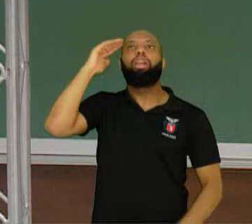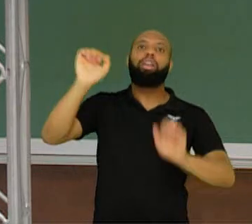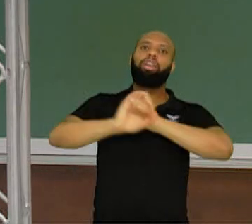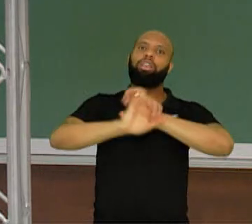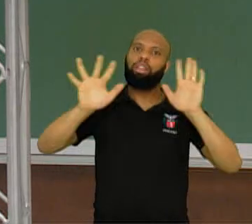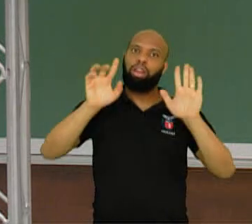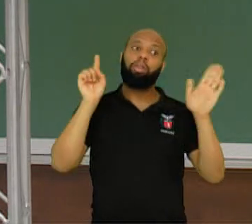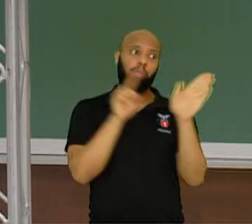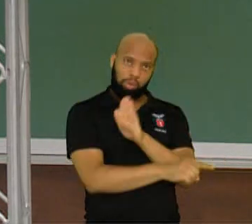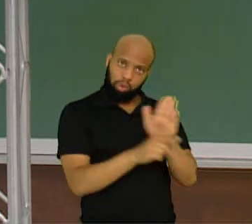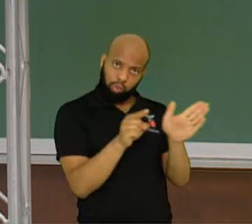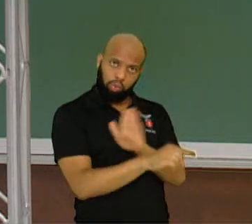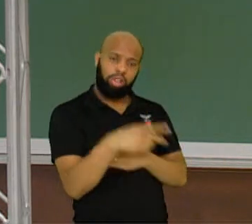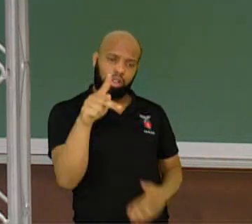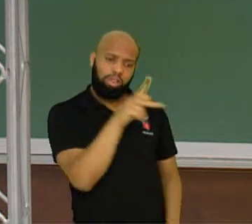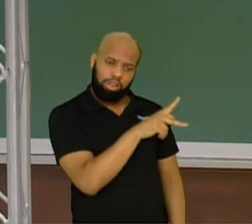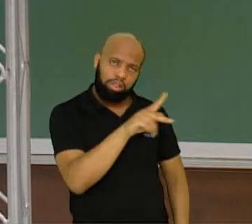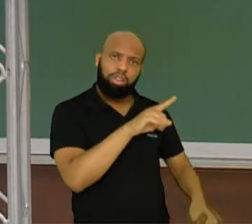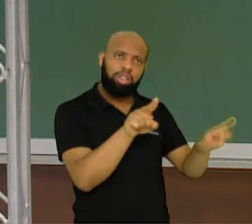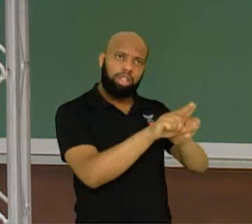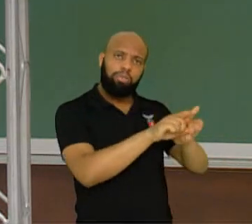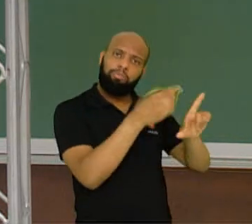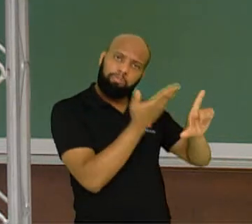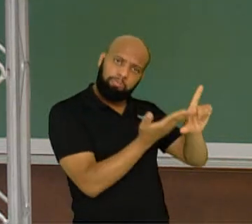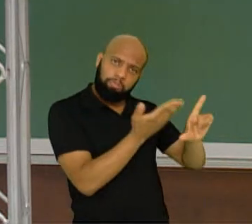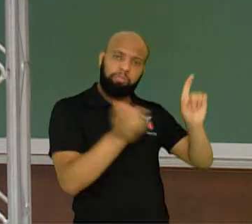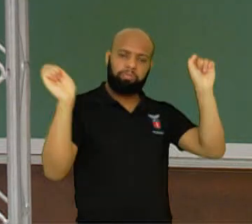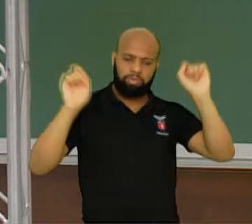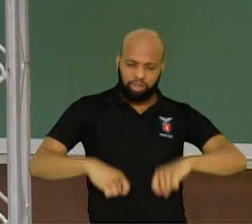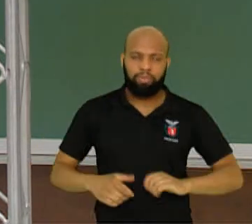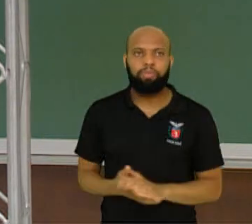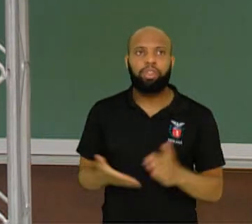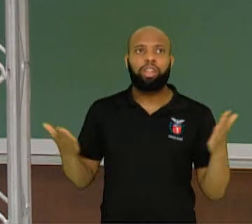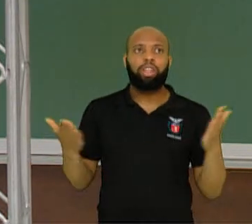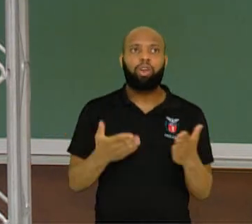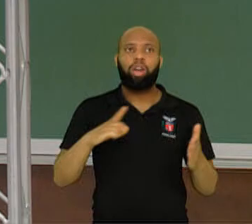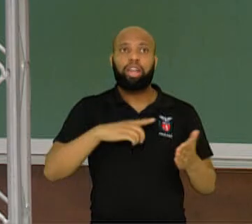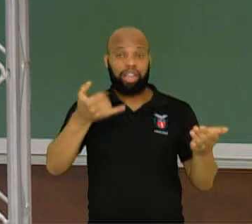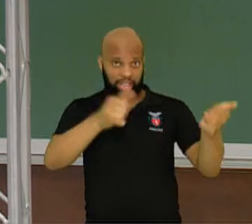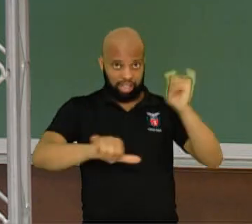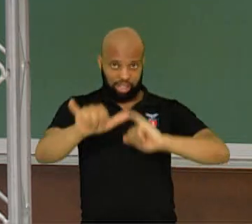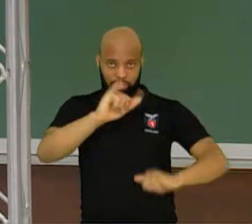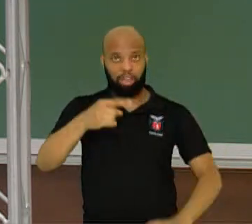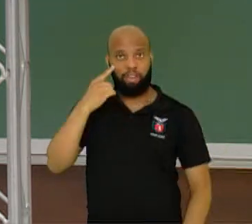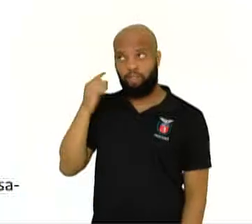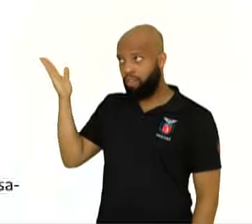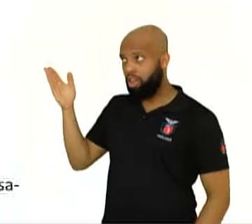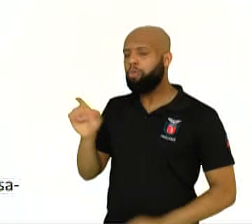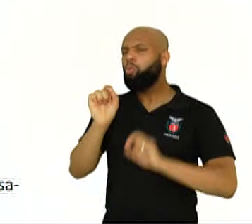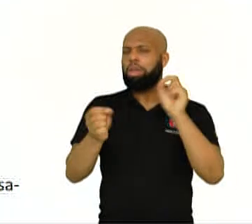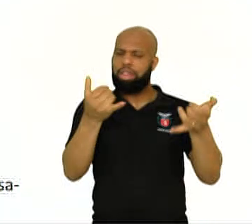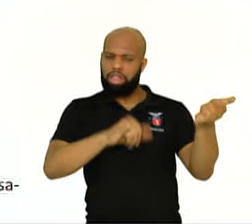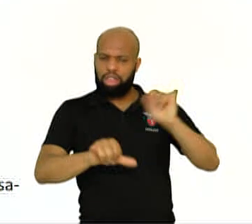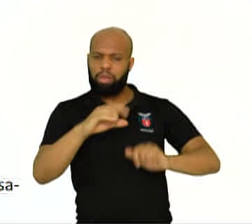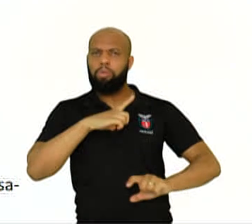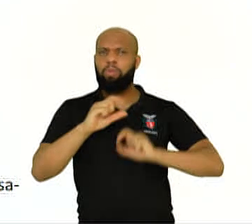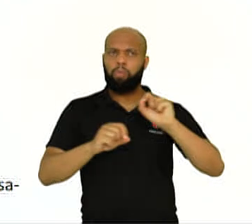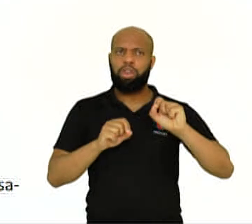dúvida com o seu ou com a sua professora. Vamos falar dos elementos químicos, então? Eles são